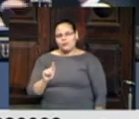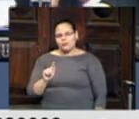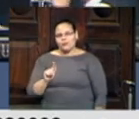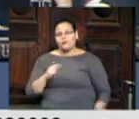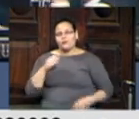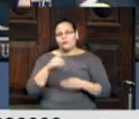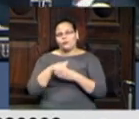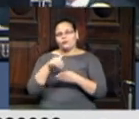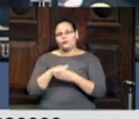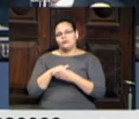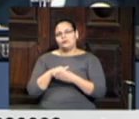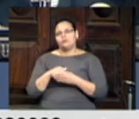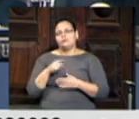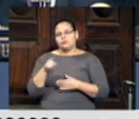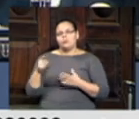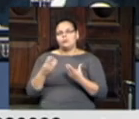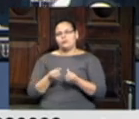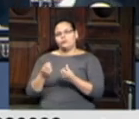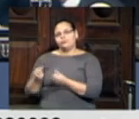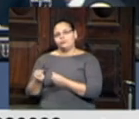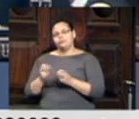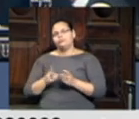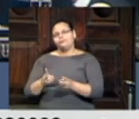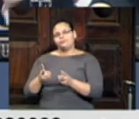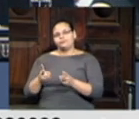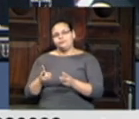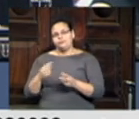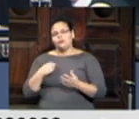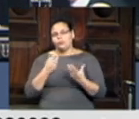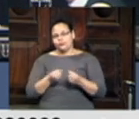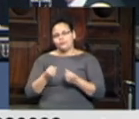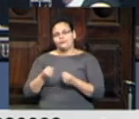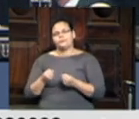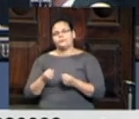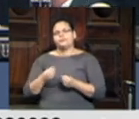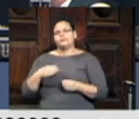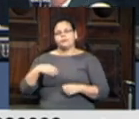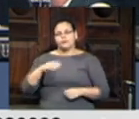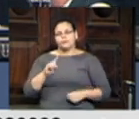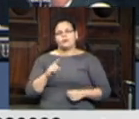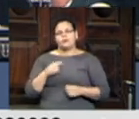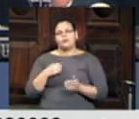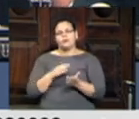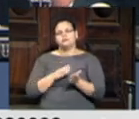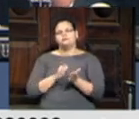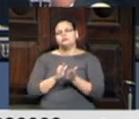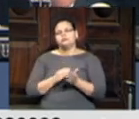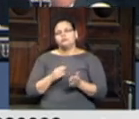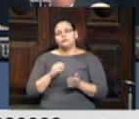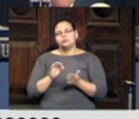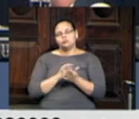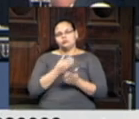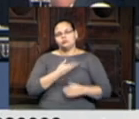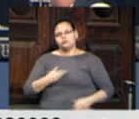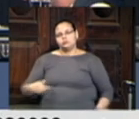Em votação. Senhores que aprovam, permaneçam como estão. Aprovado. Vai à promulgação.